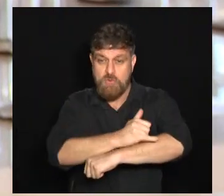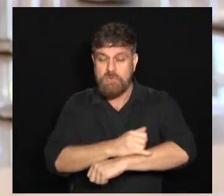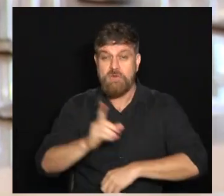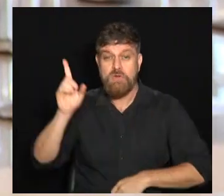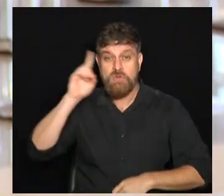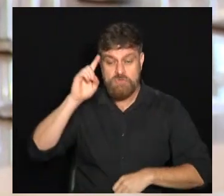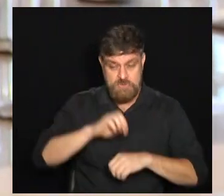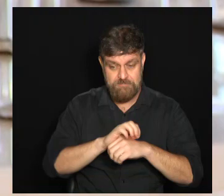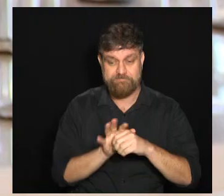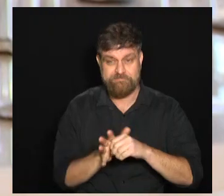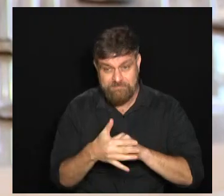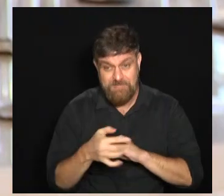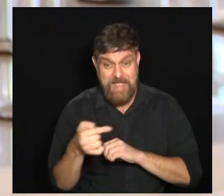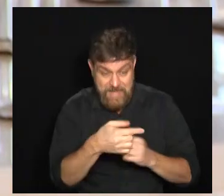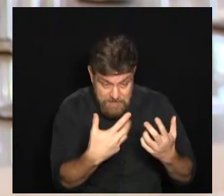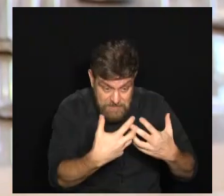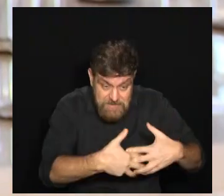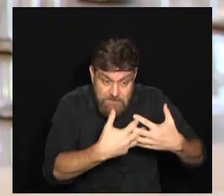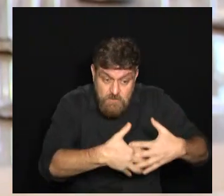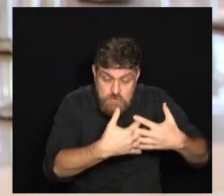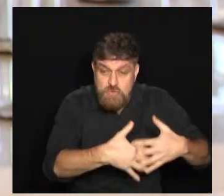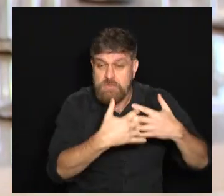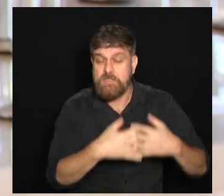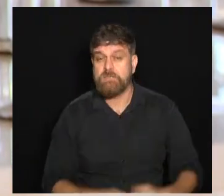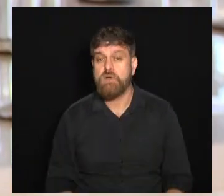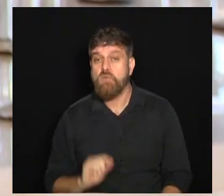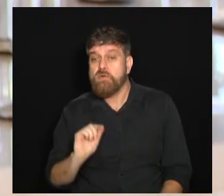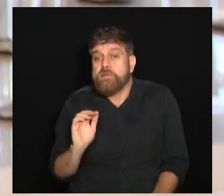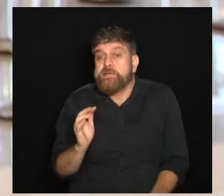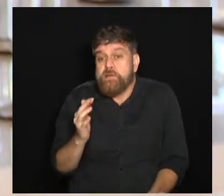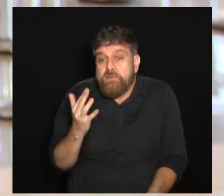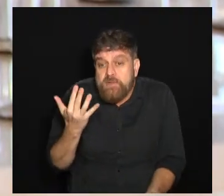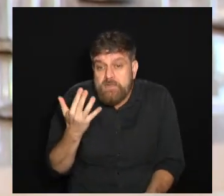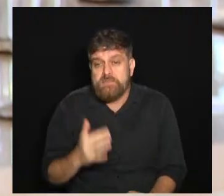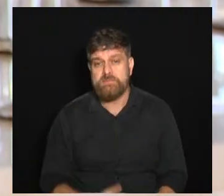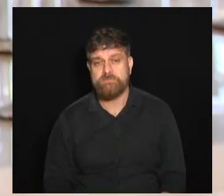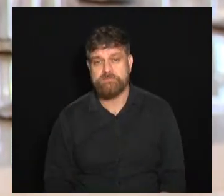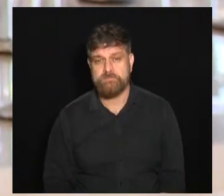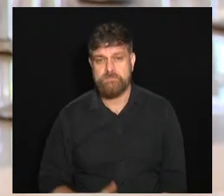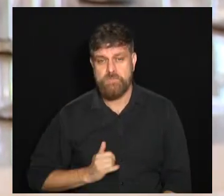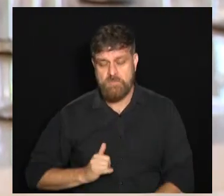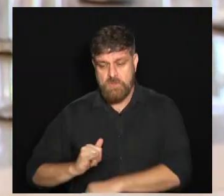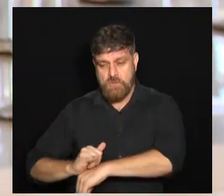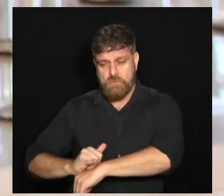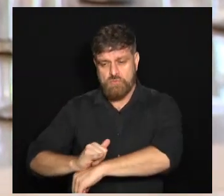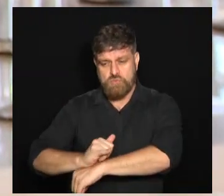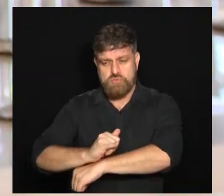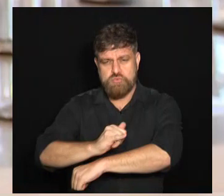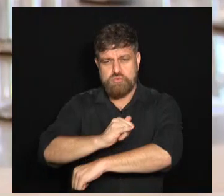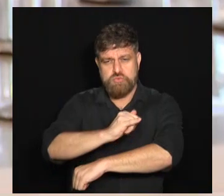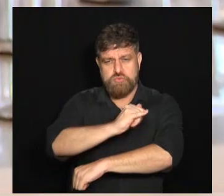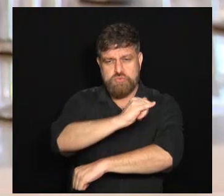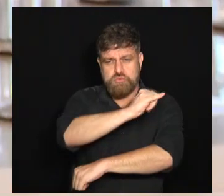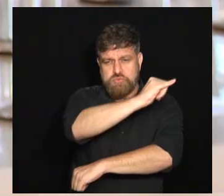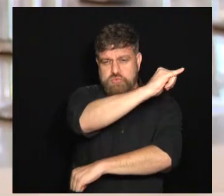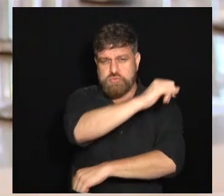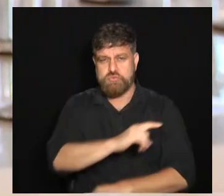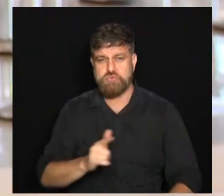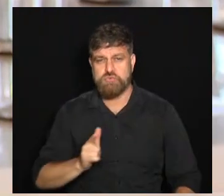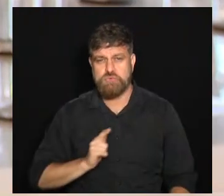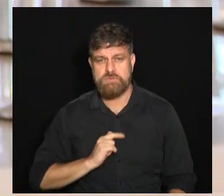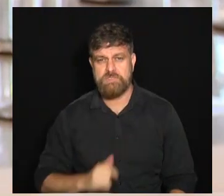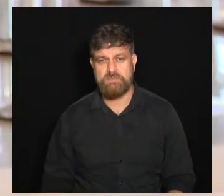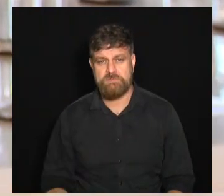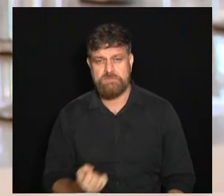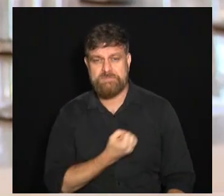coronavírus, para manter o funcionamento. Acontece que os voos aqui tiveram uma diminuição